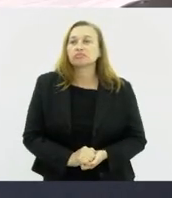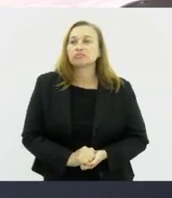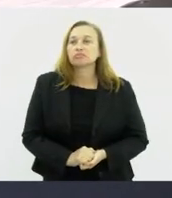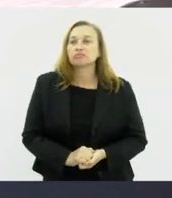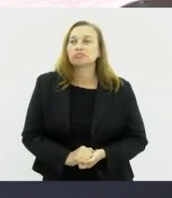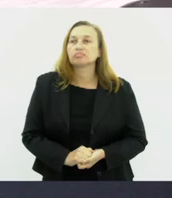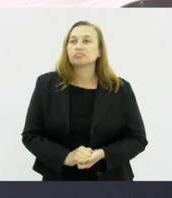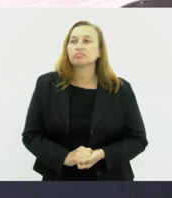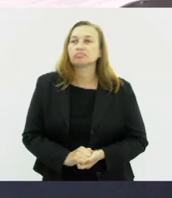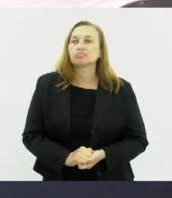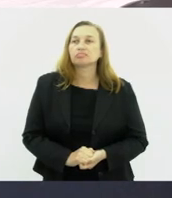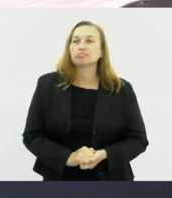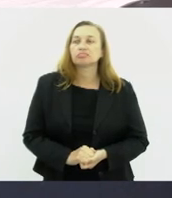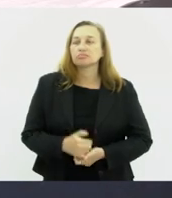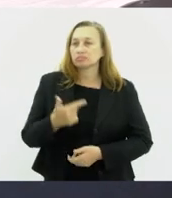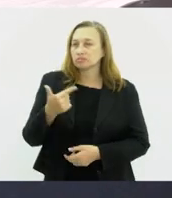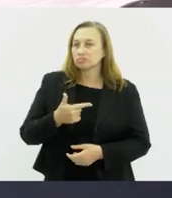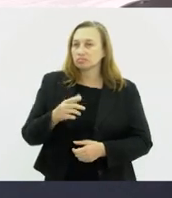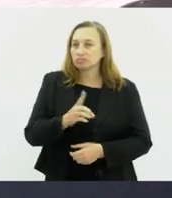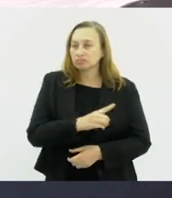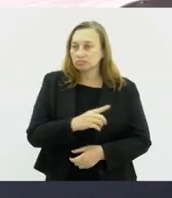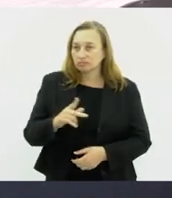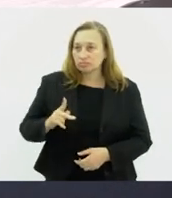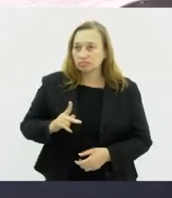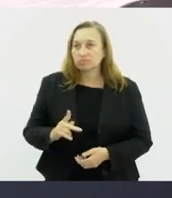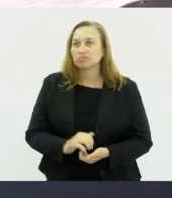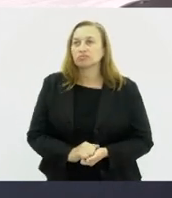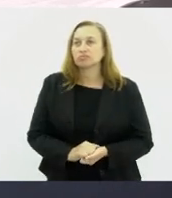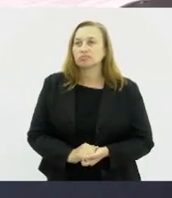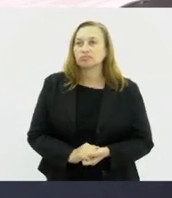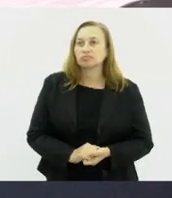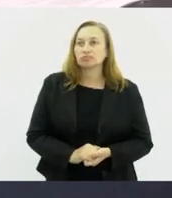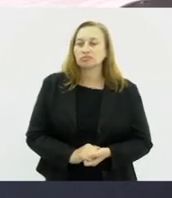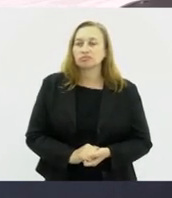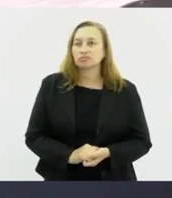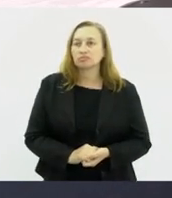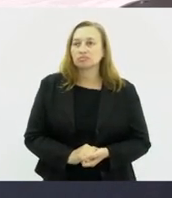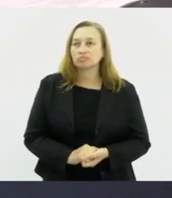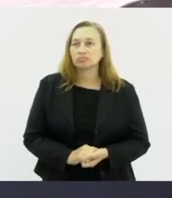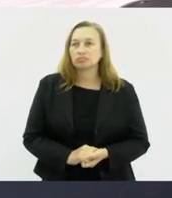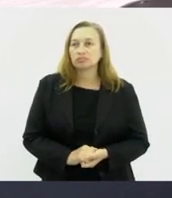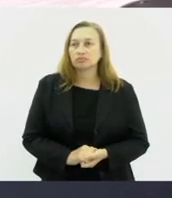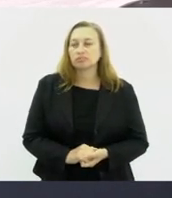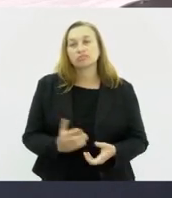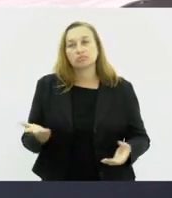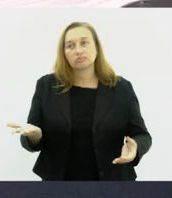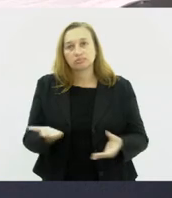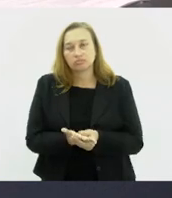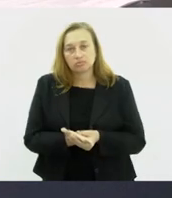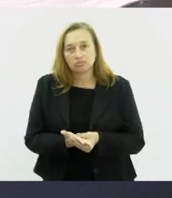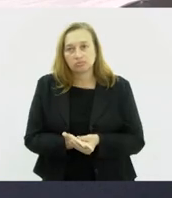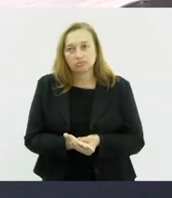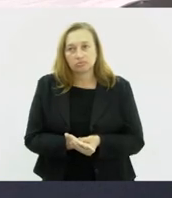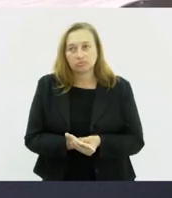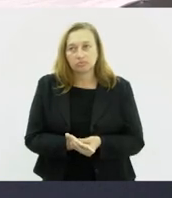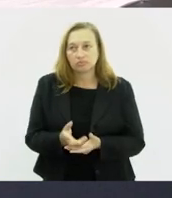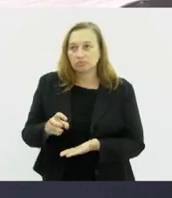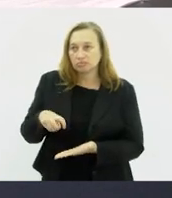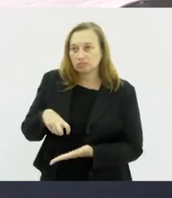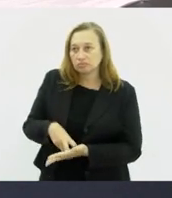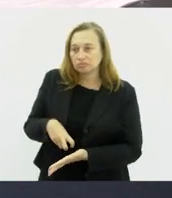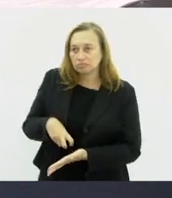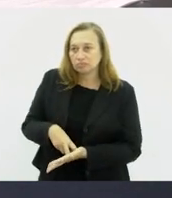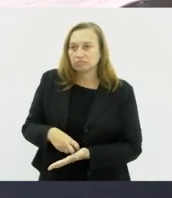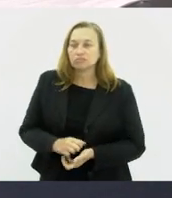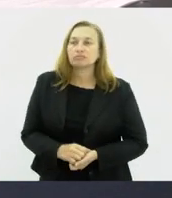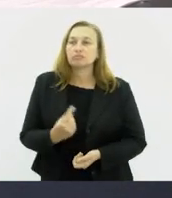e segundo a defensoria na maior parte dos processos de Condenação